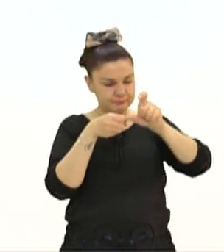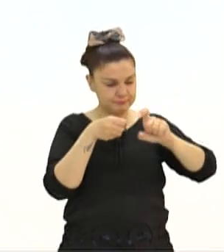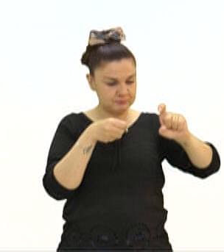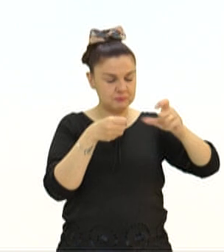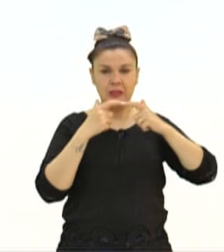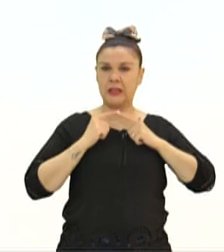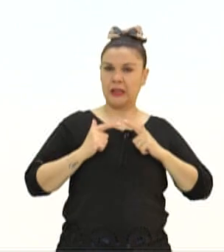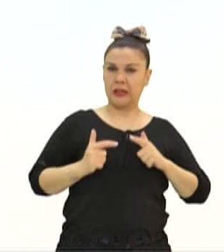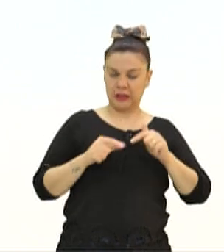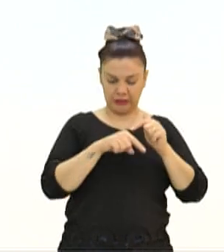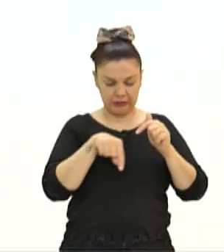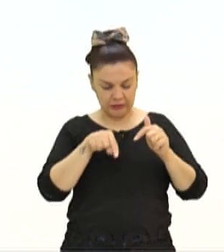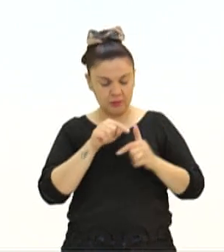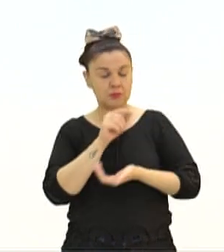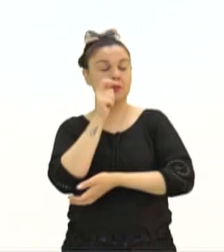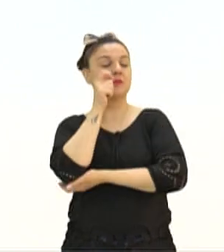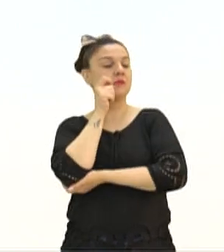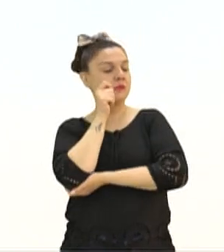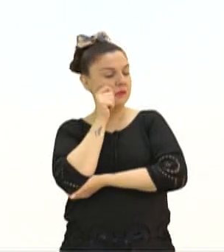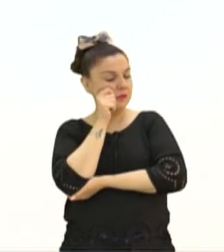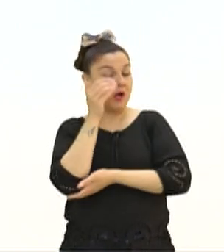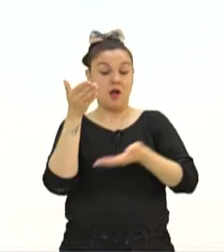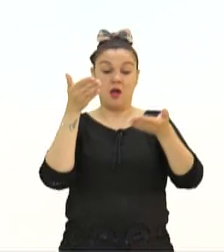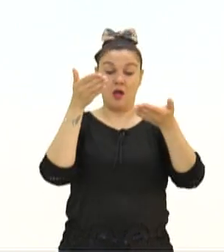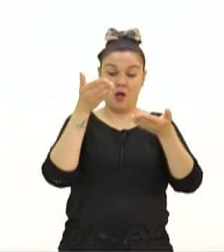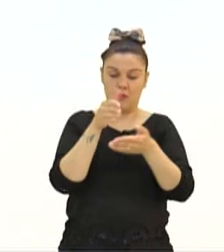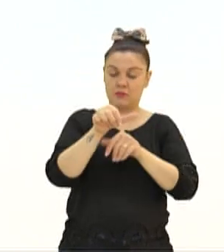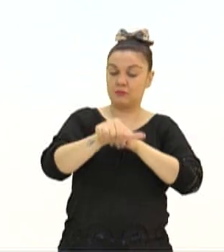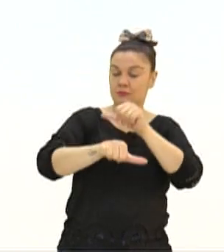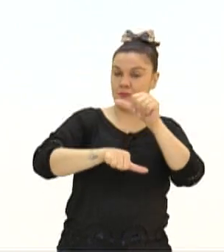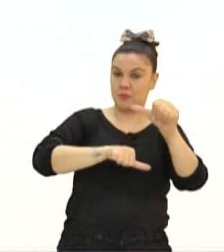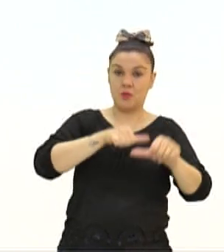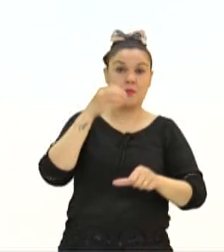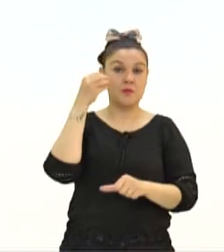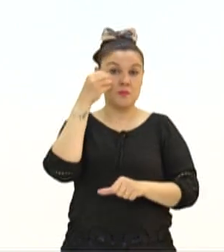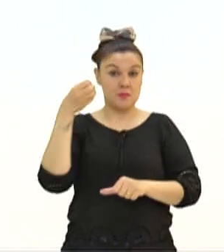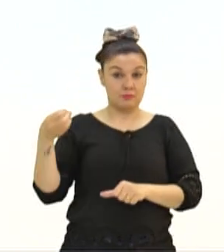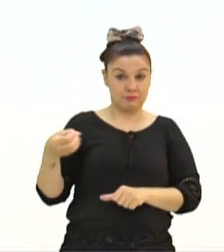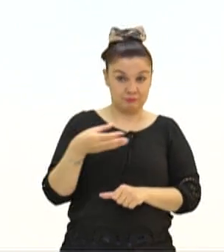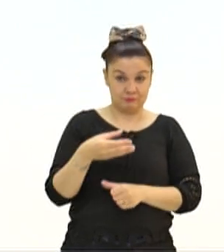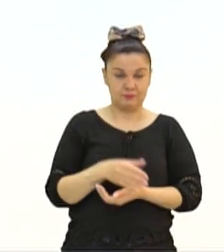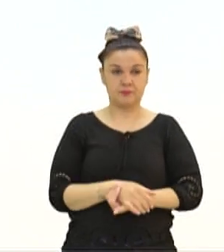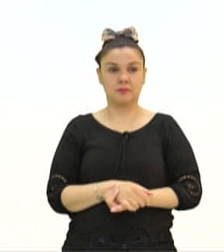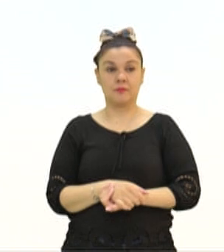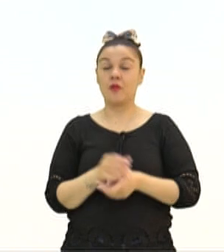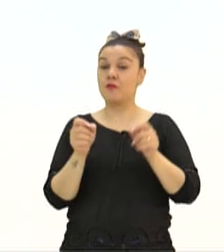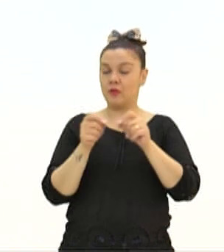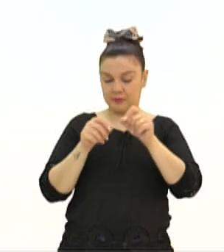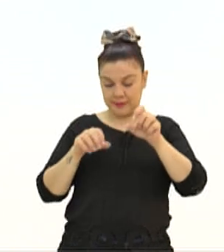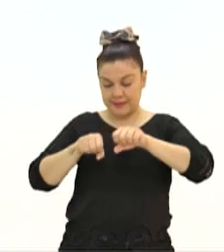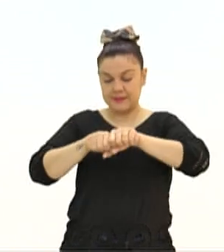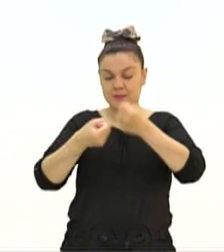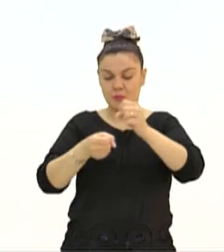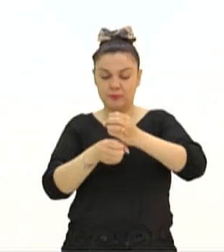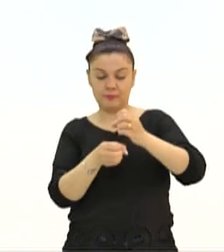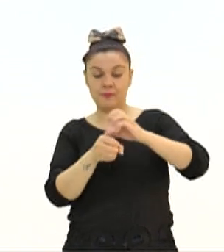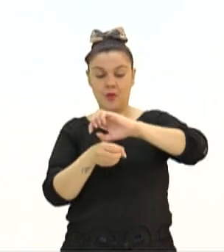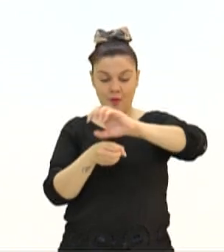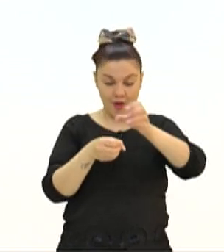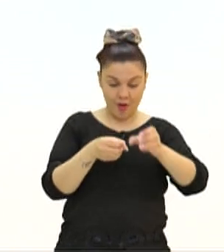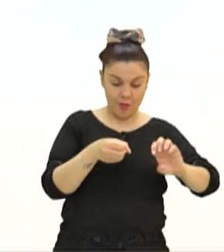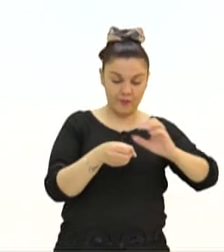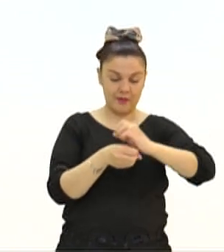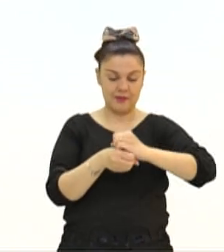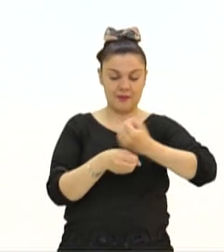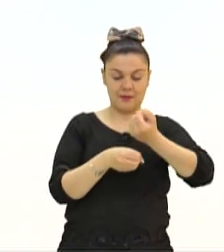do frasco. Aí ele falou assim, agora é a hora de fazer esse experimento acontecer. Ele foi lá e tirou a curvinha